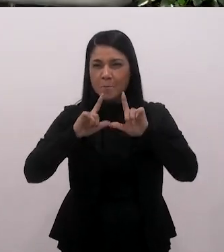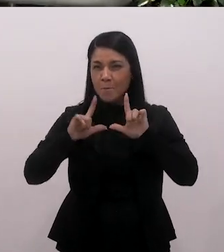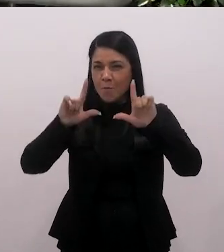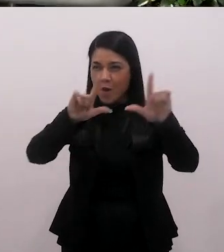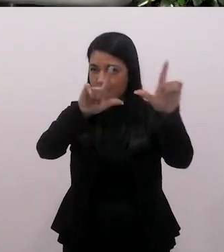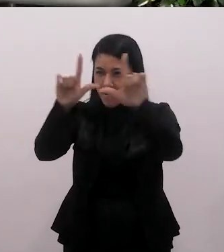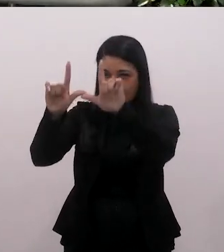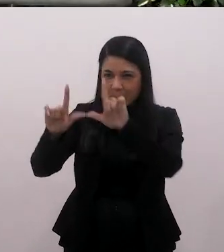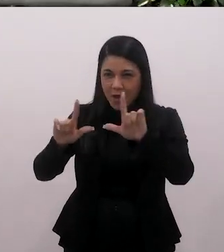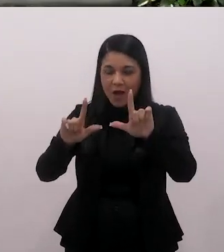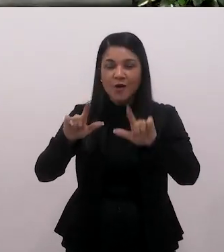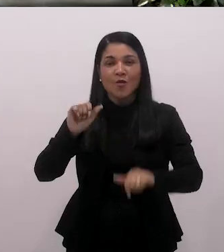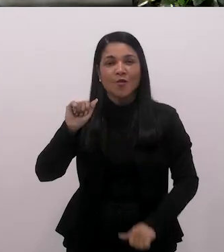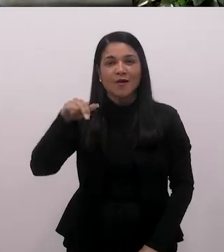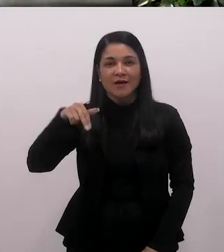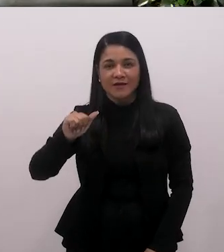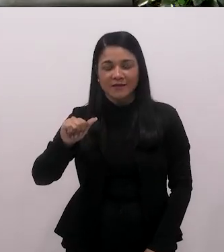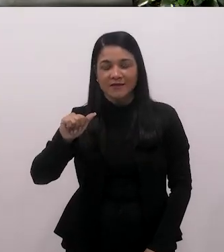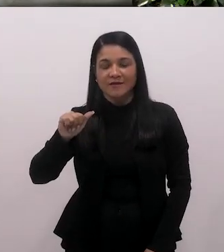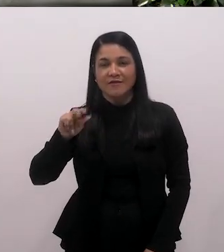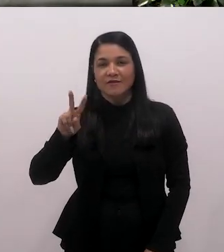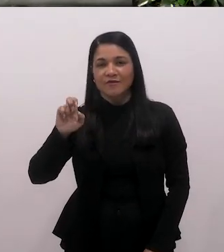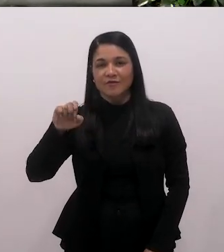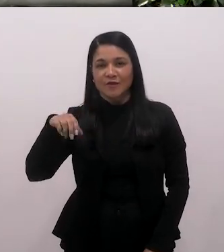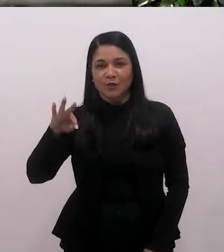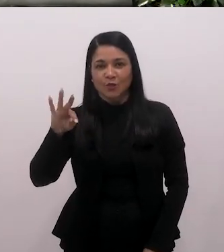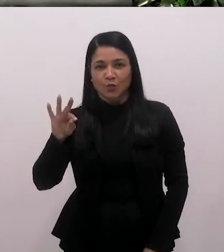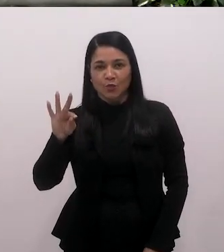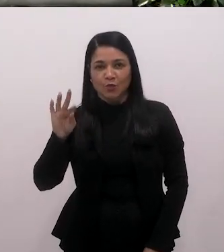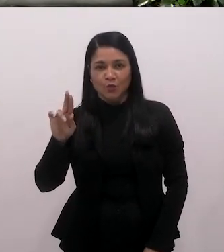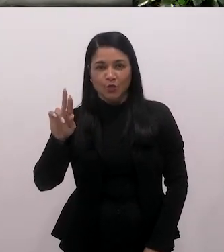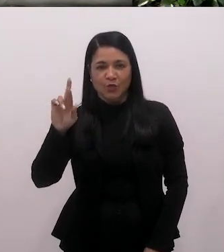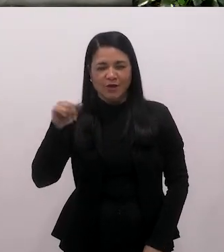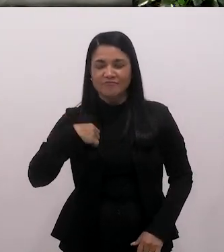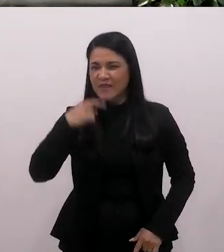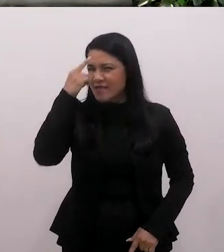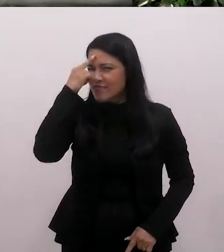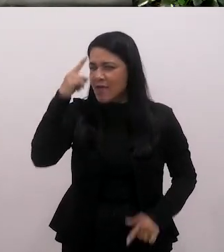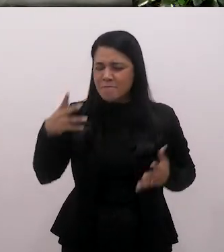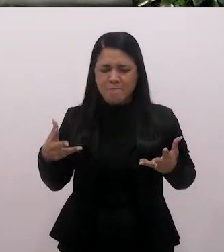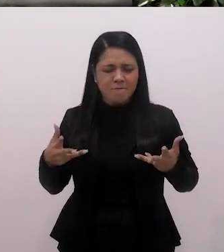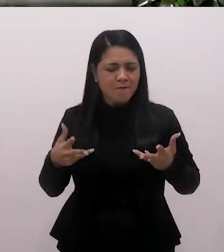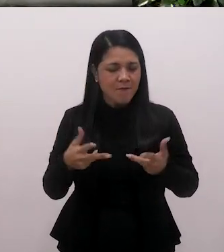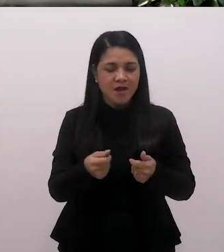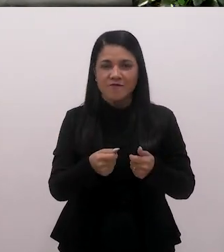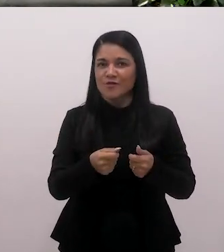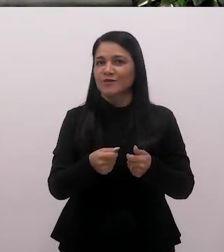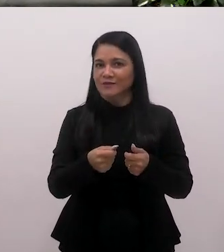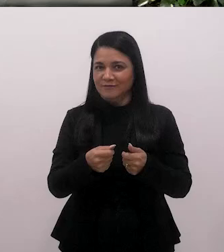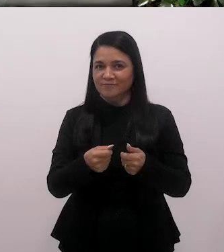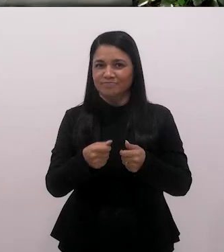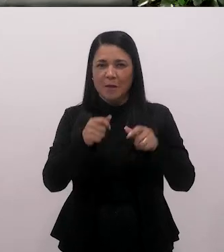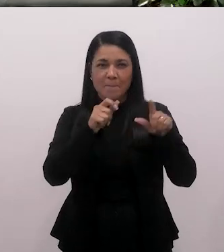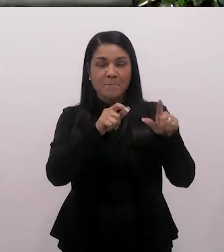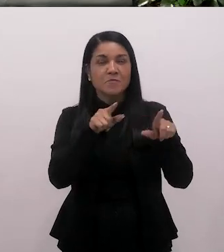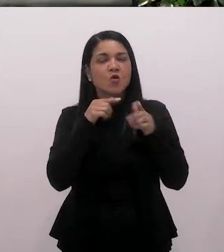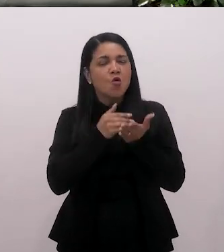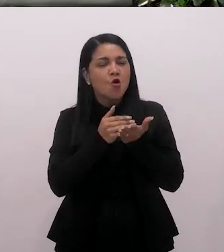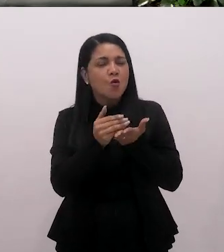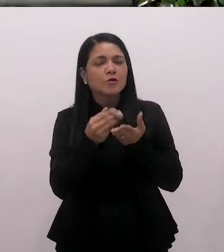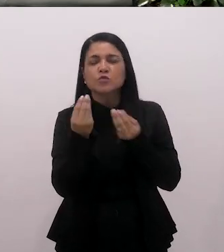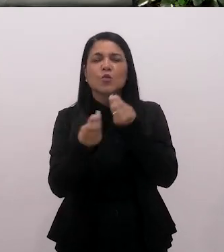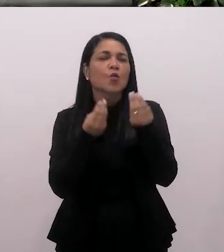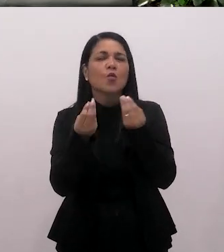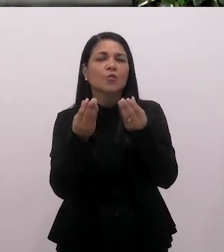Ana Ventura Miranda. Ana, que ideia genial a sua, hein? Sensacional. Obrigada. Tudo isso começou de